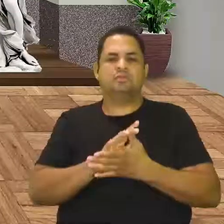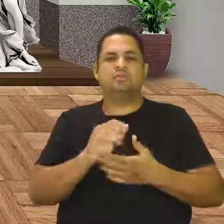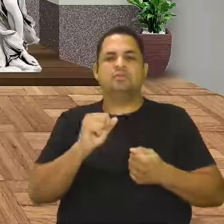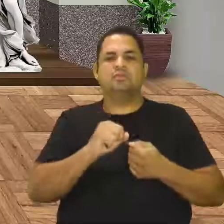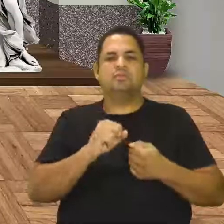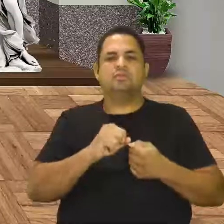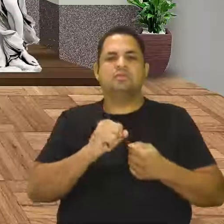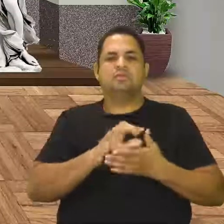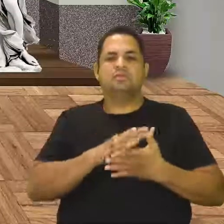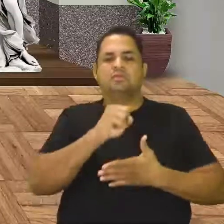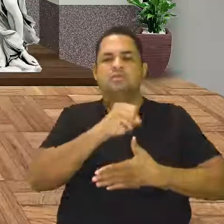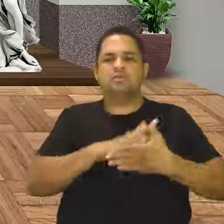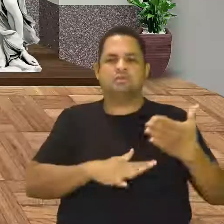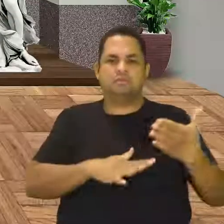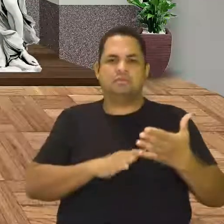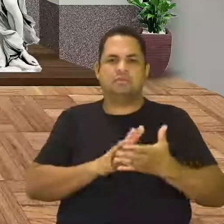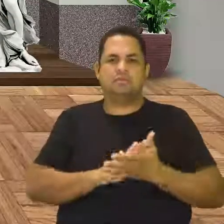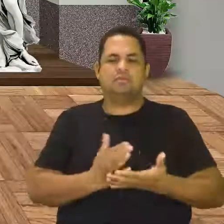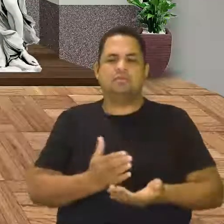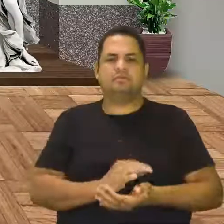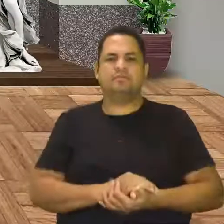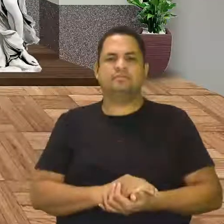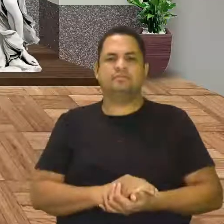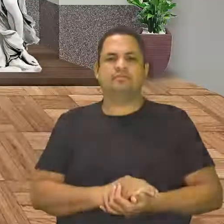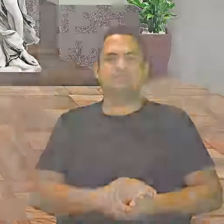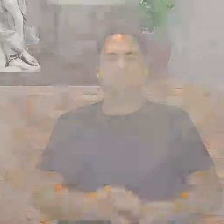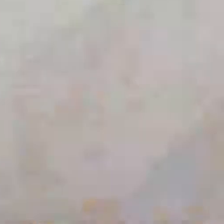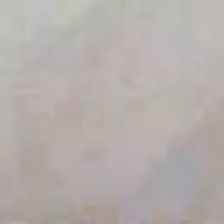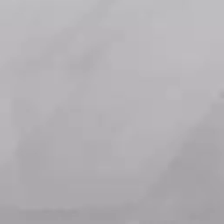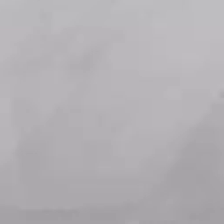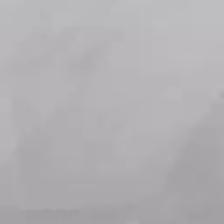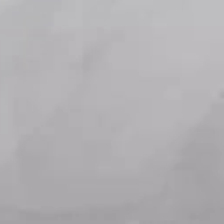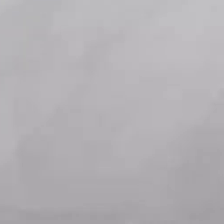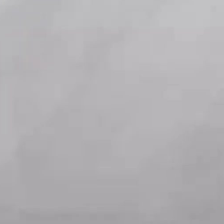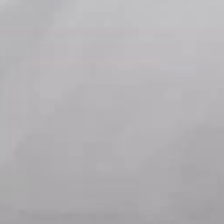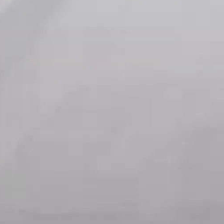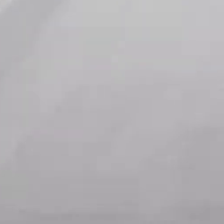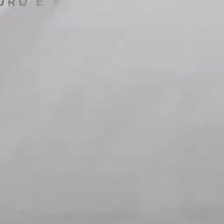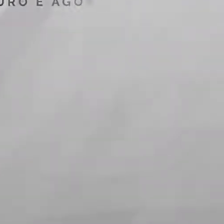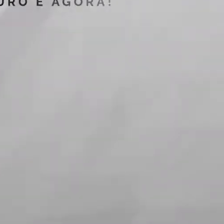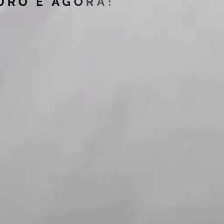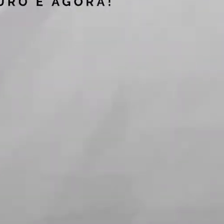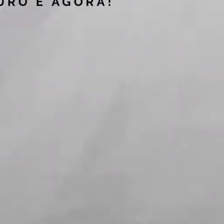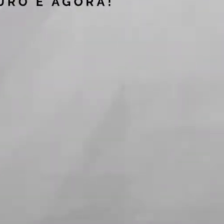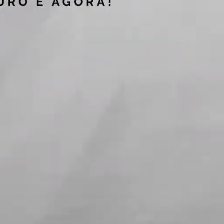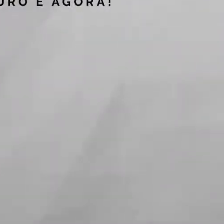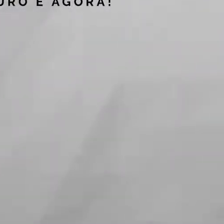terra. Coisa estranha, né? Na tela.